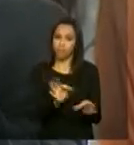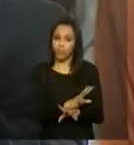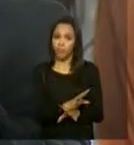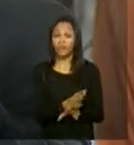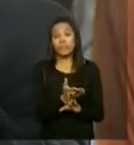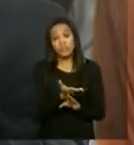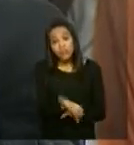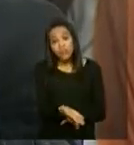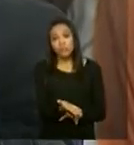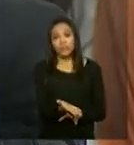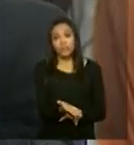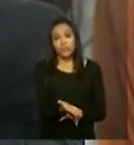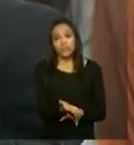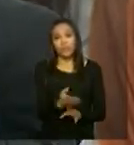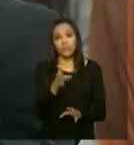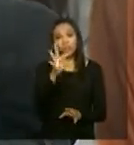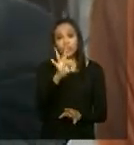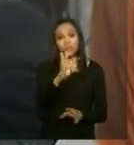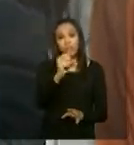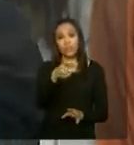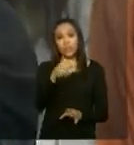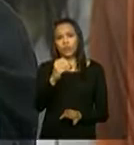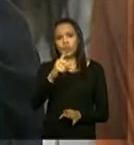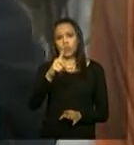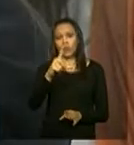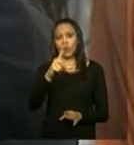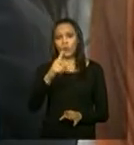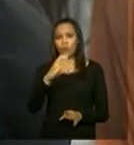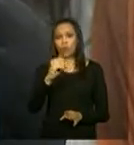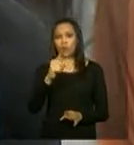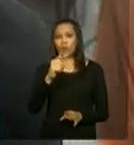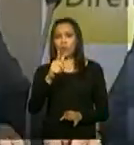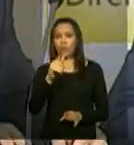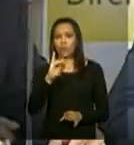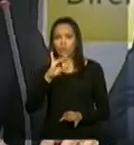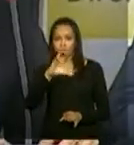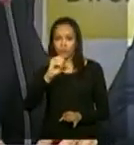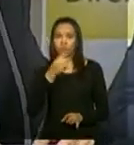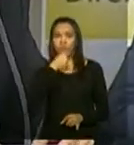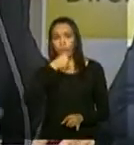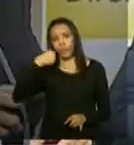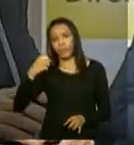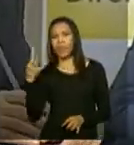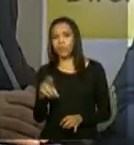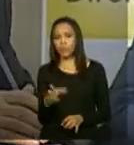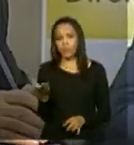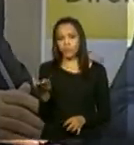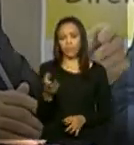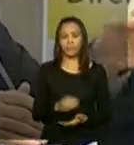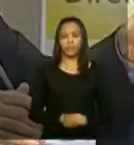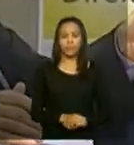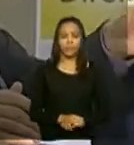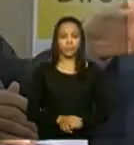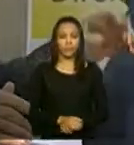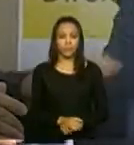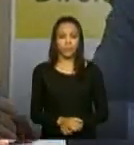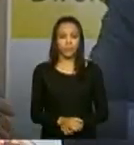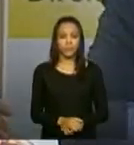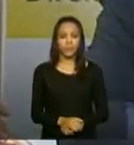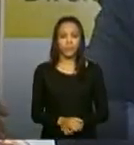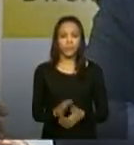aspecto tóxico lógico vou passar por um colega aqui pedir o tamanho